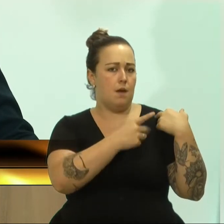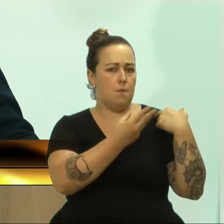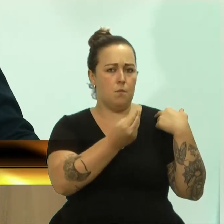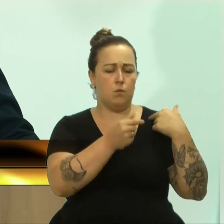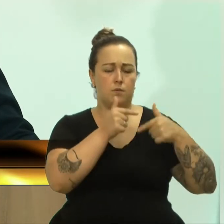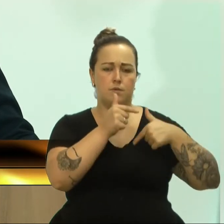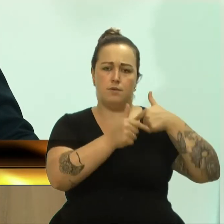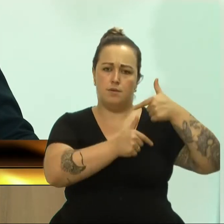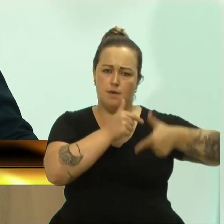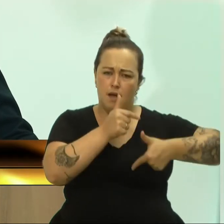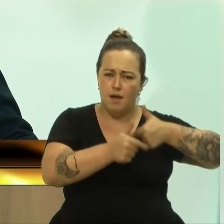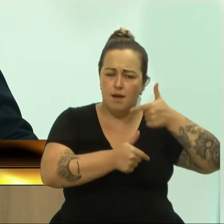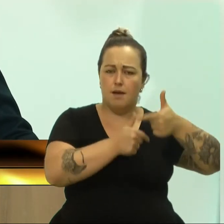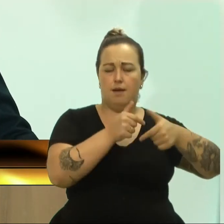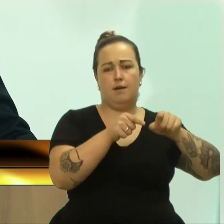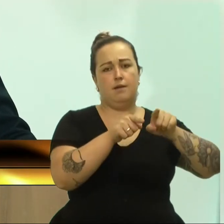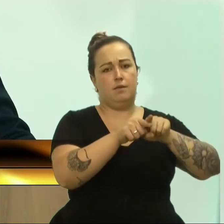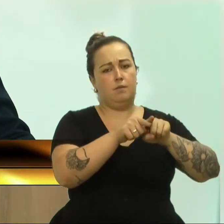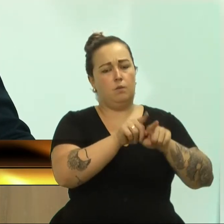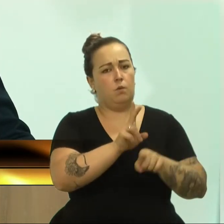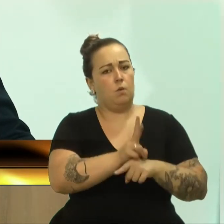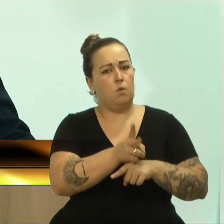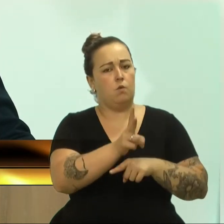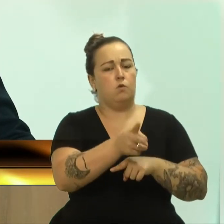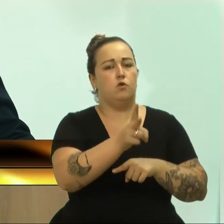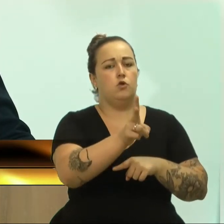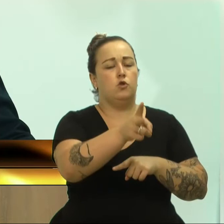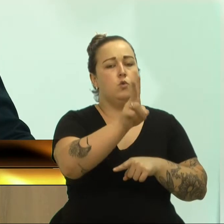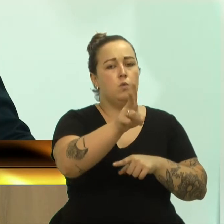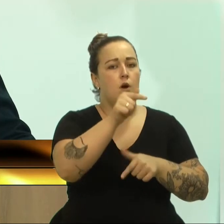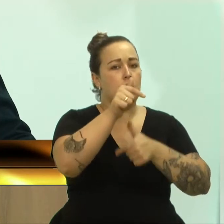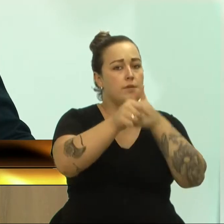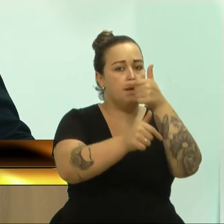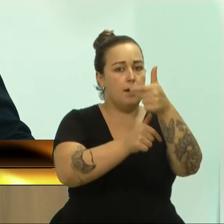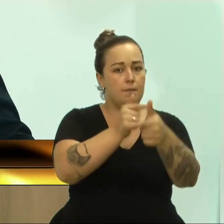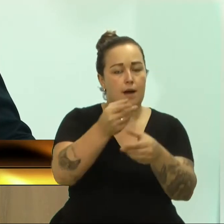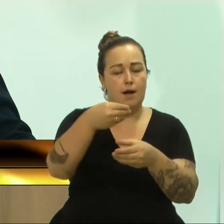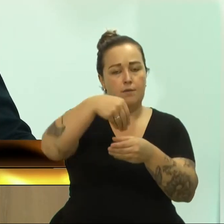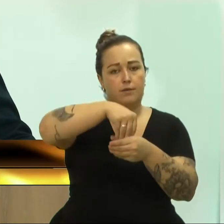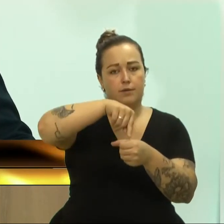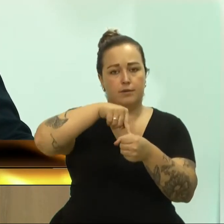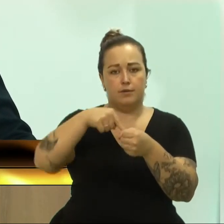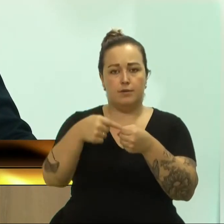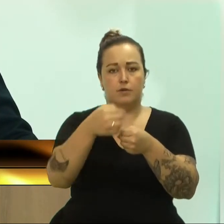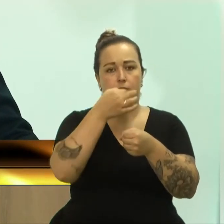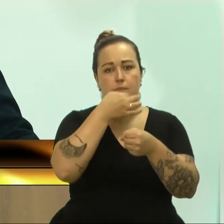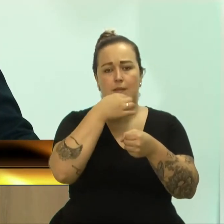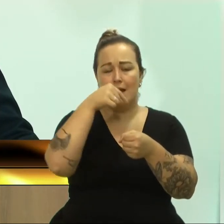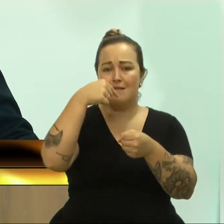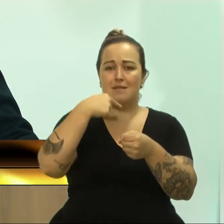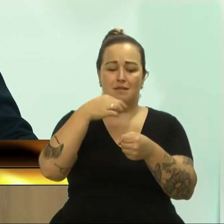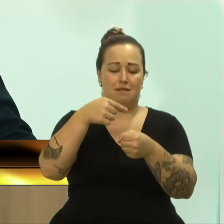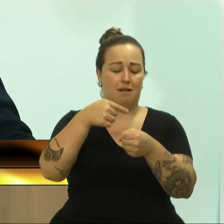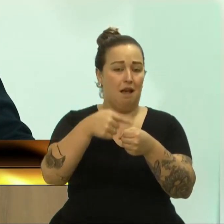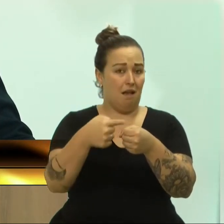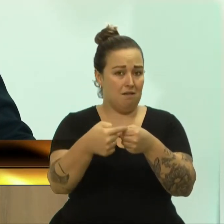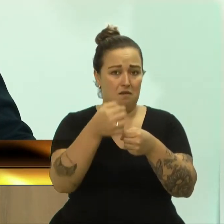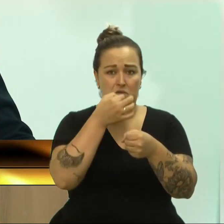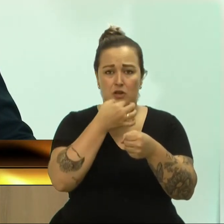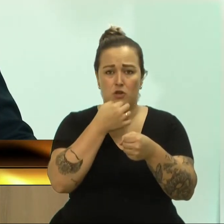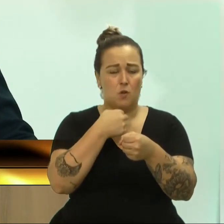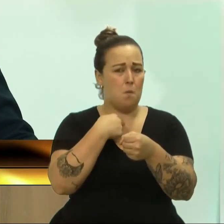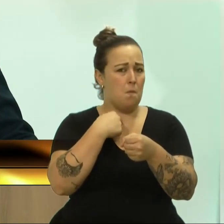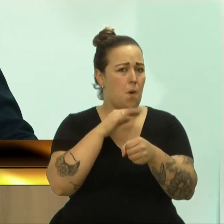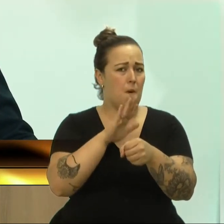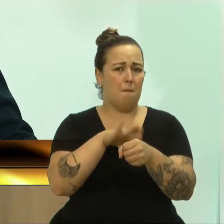darmos a continuidade desse município. Esse município não pode mais ficar parado. Eu tenho convicção de